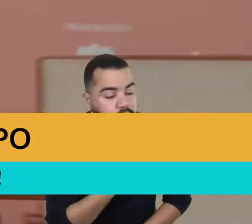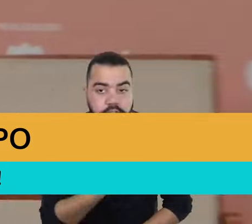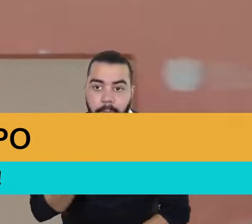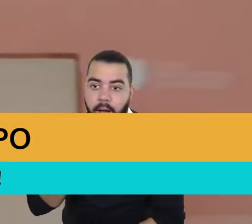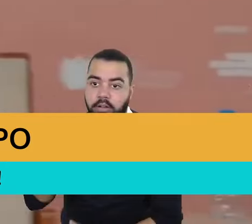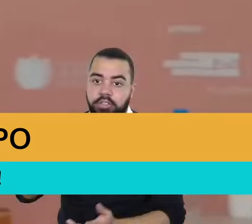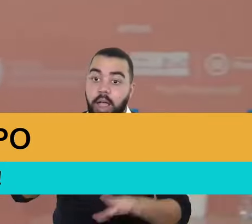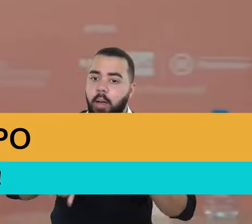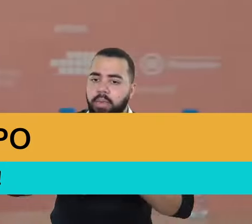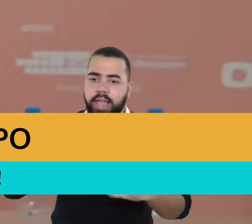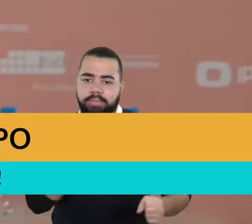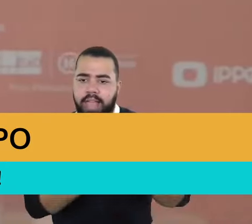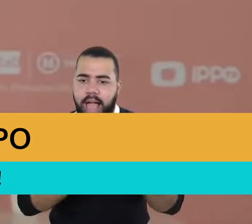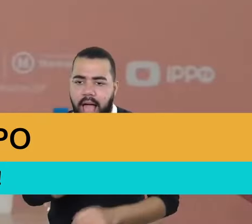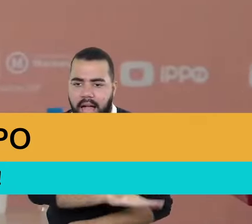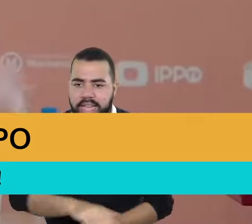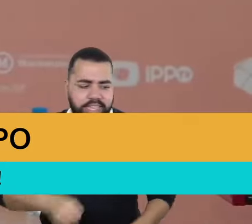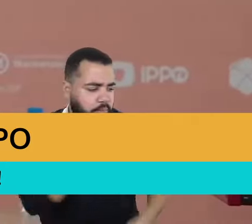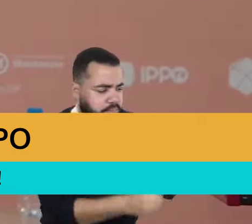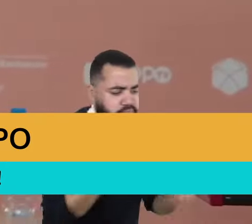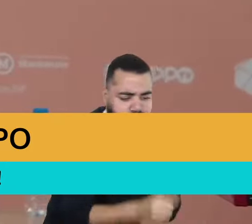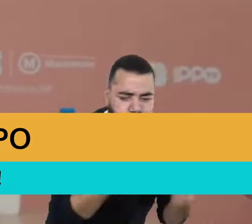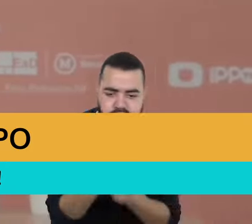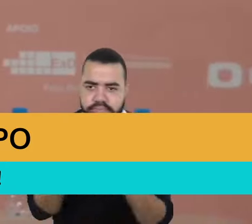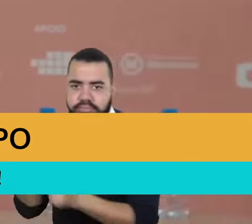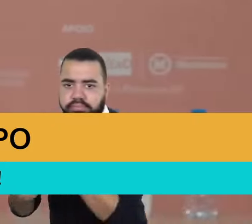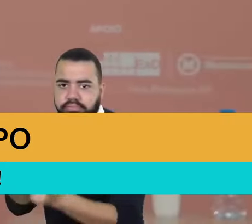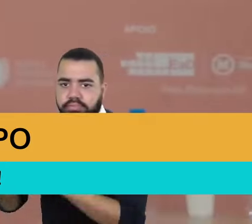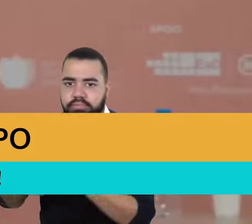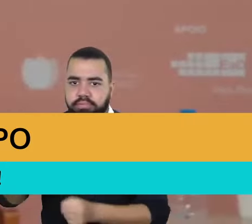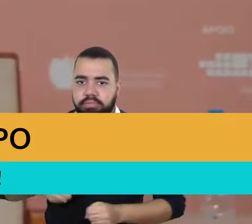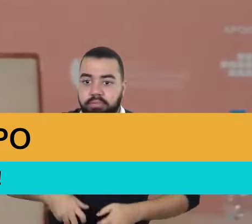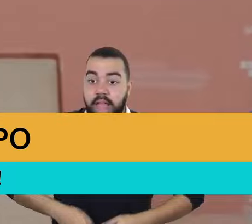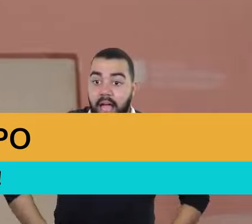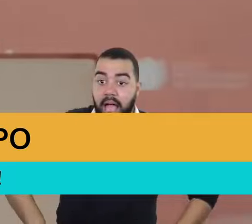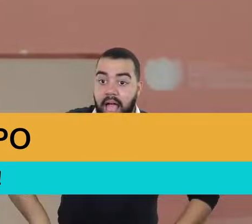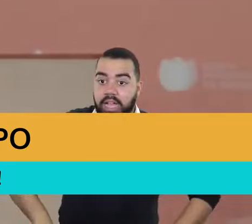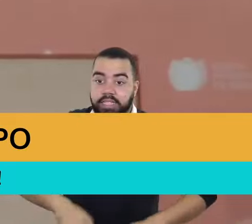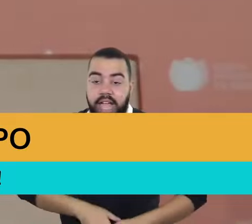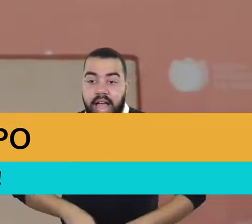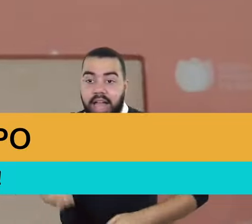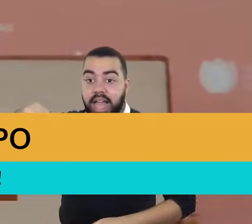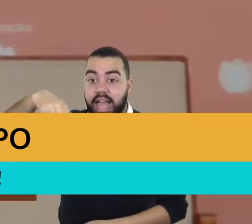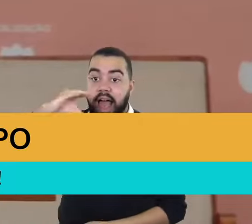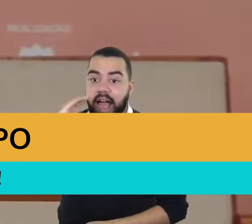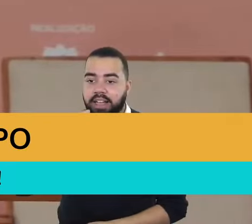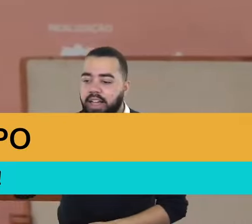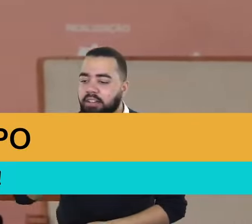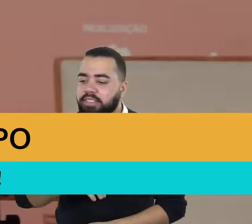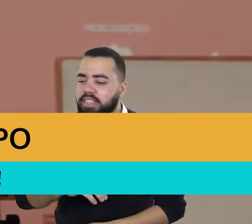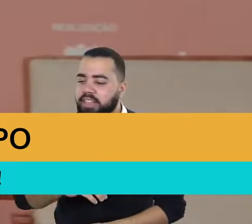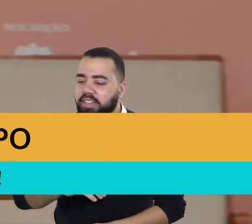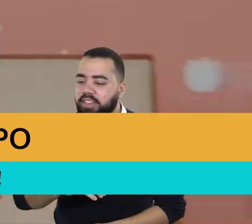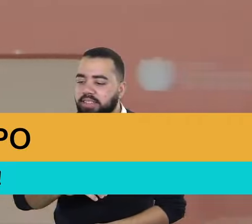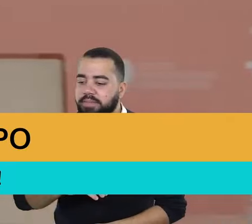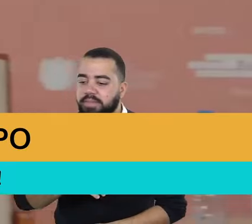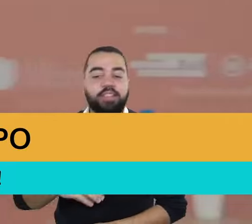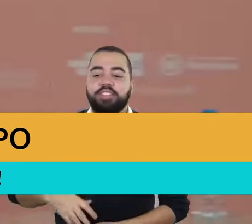criança correndo, tirou as carcinhas e vem assim, mãe, tava me apertando aqui. E as irmãs, meu